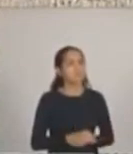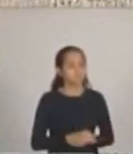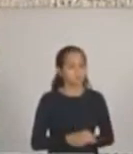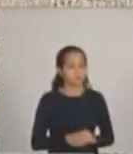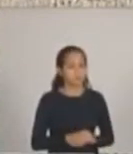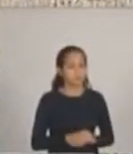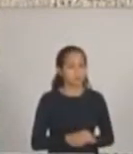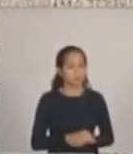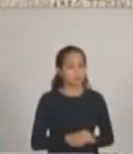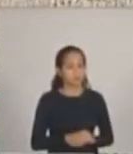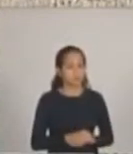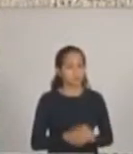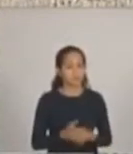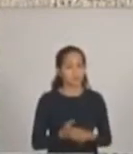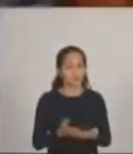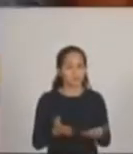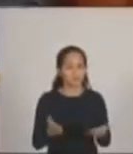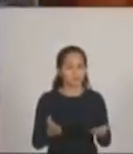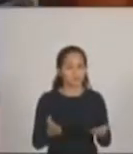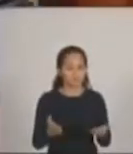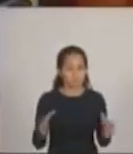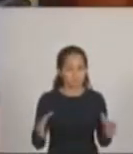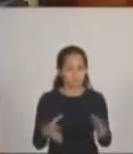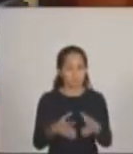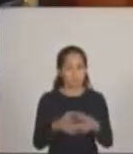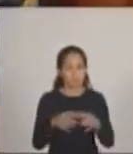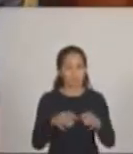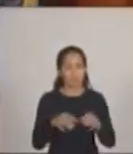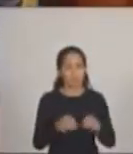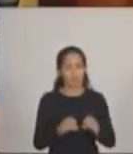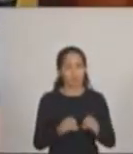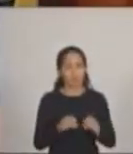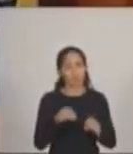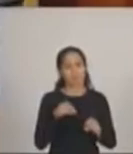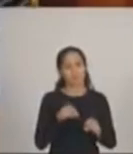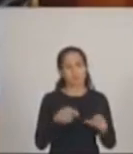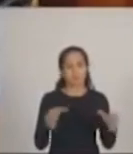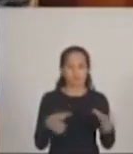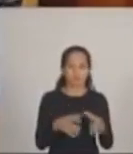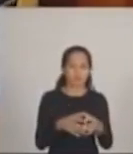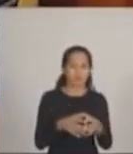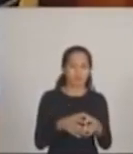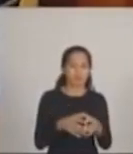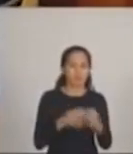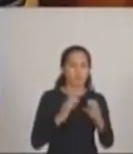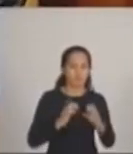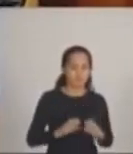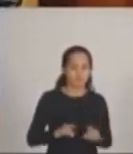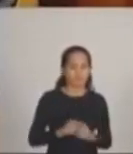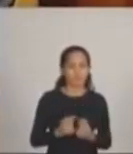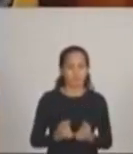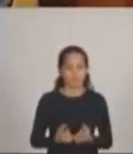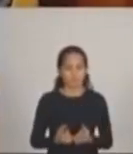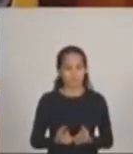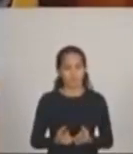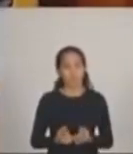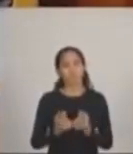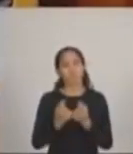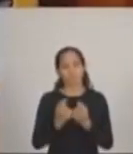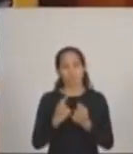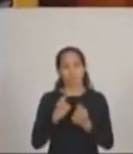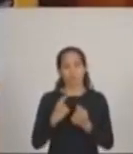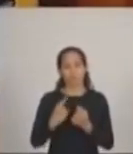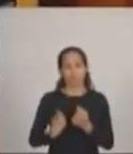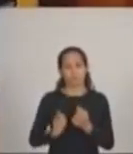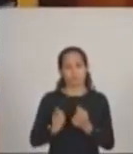assumo a comissão de cidadania e de finanças, acoro nas comissões, avoco a matéria para